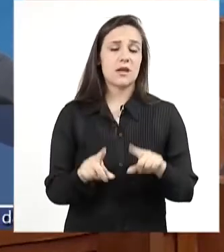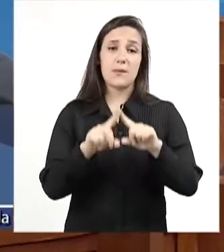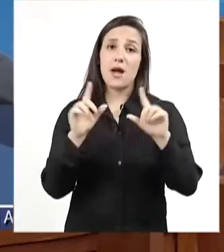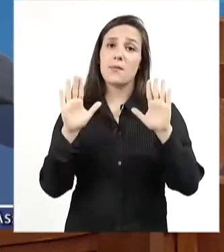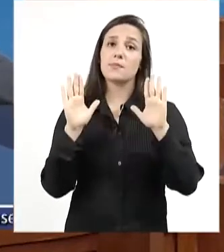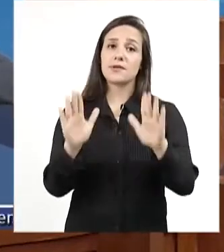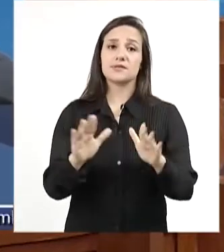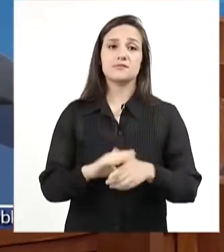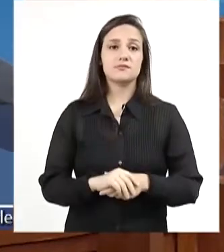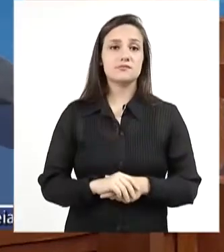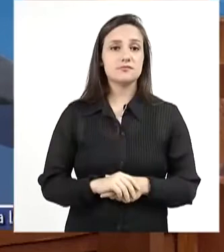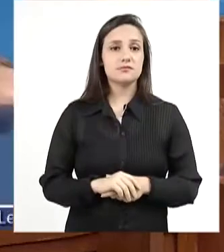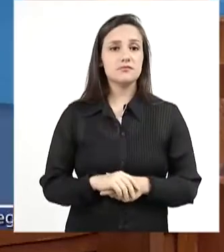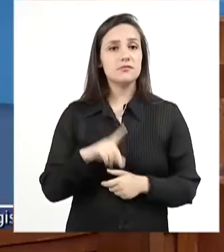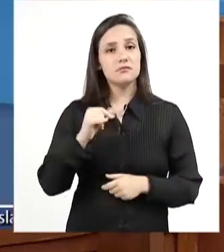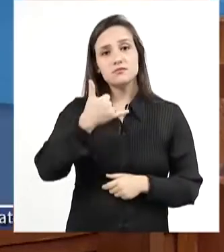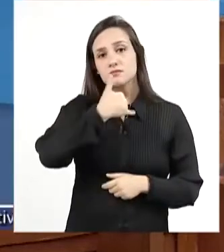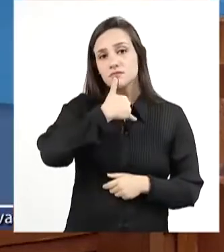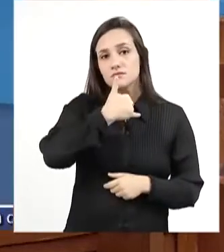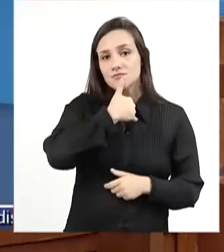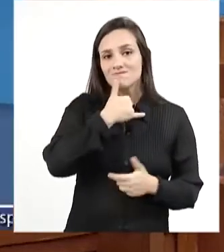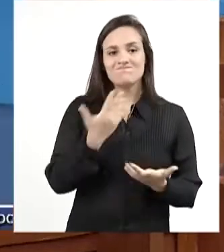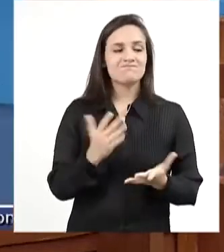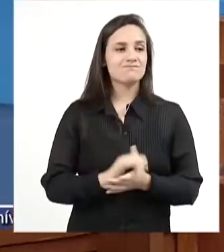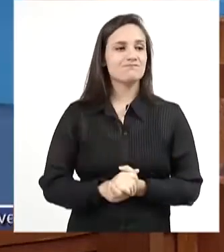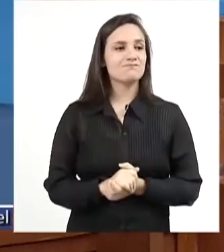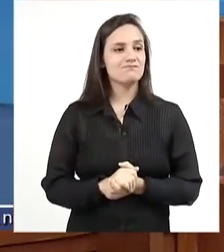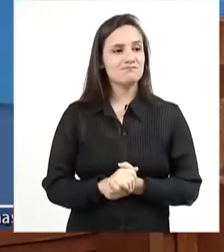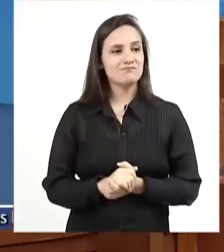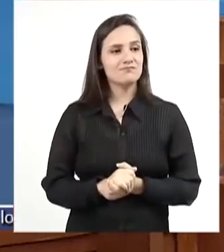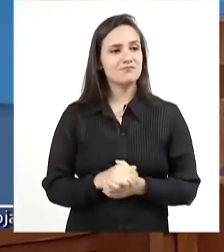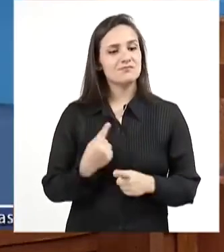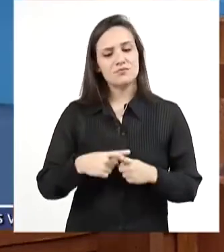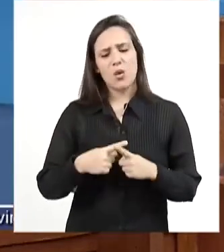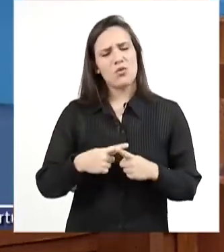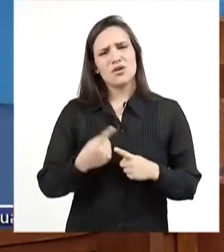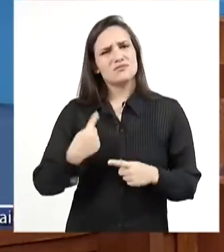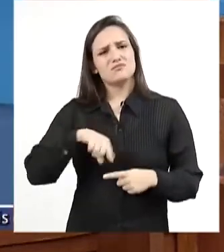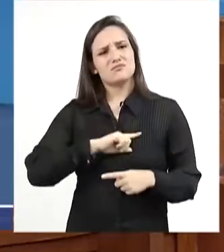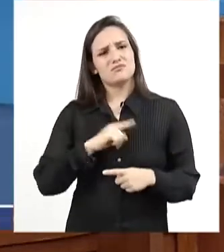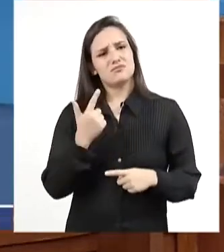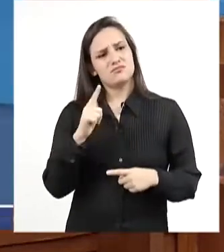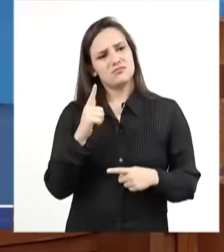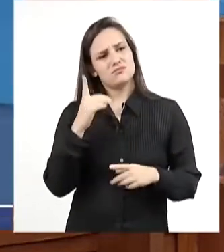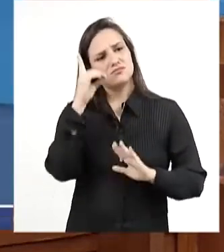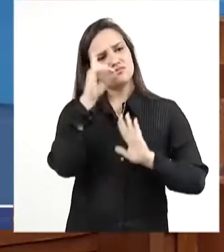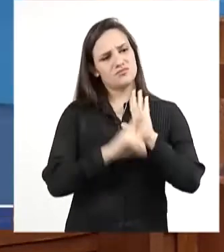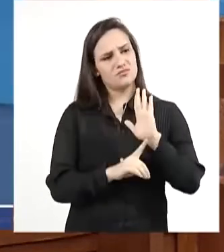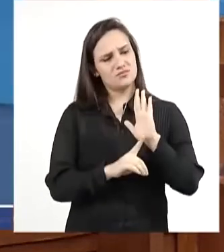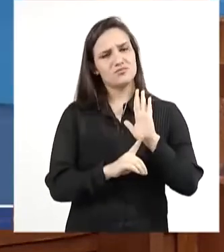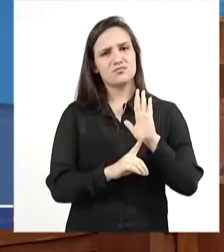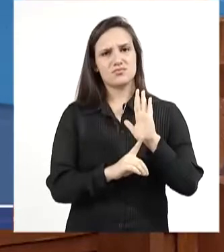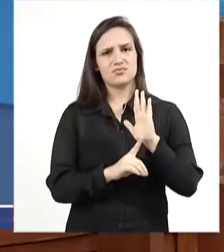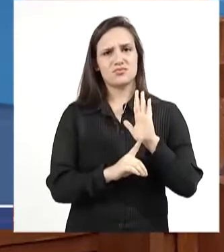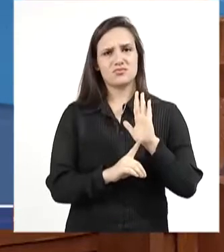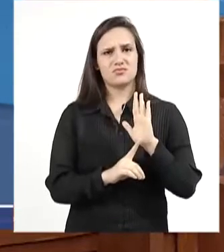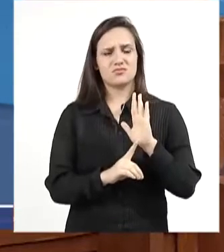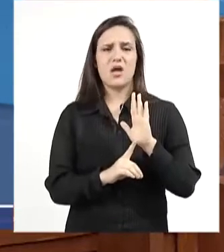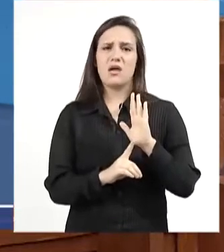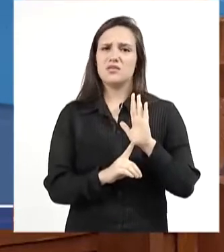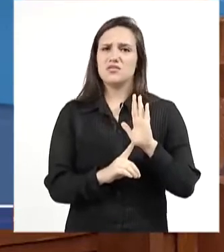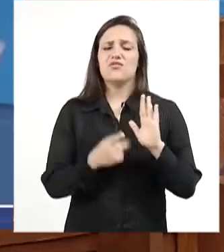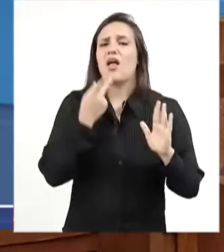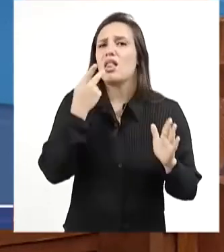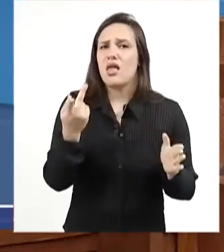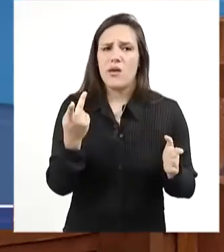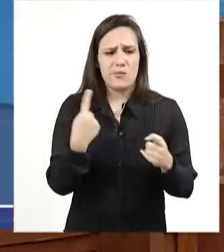Agora, é triste a gente não poder ter o direito de falar. Agora, você pensar uma frase isolada